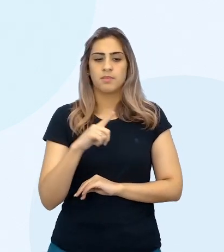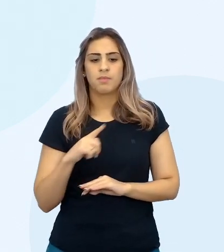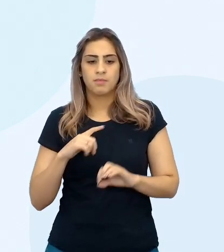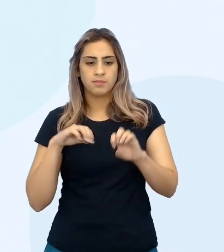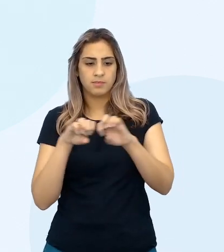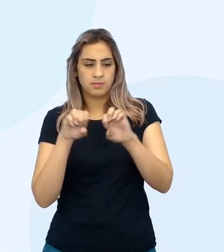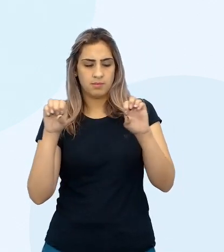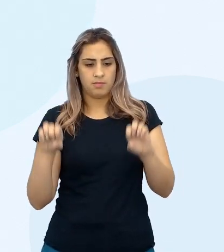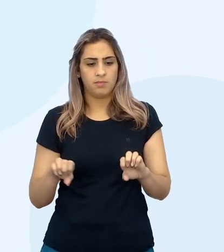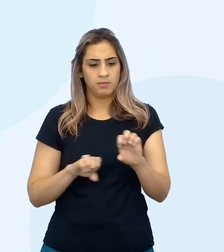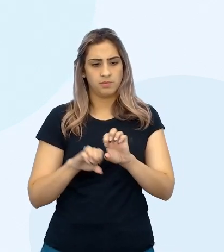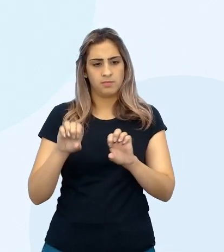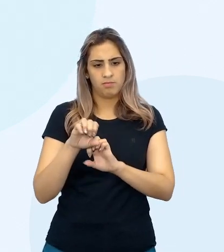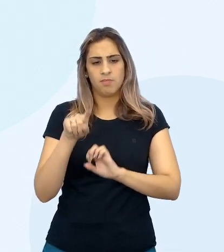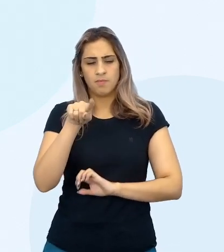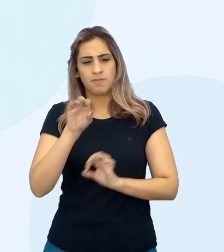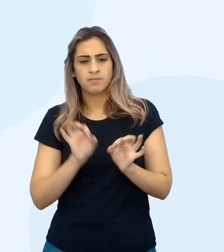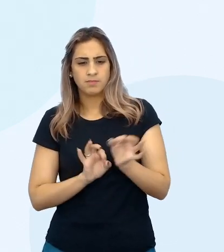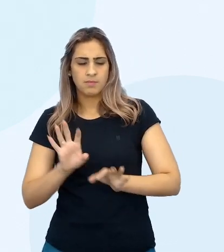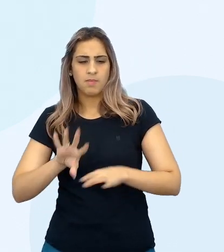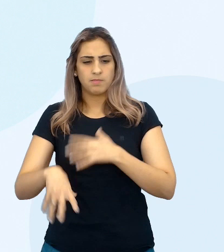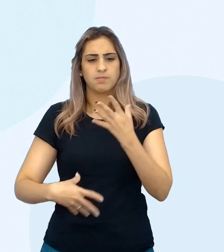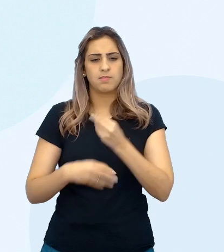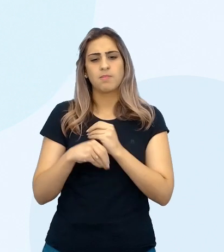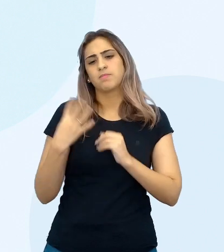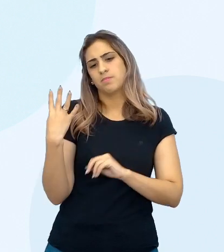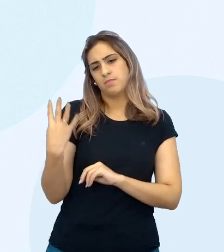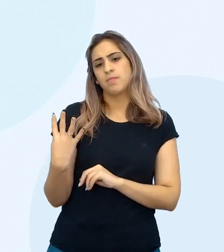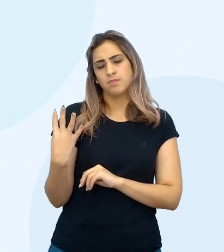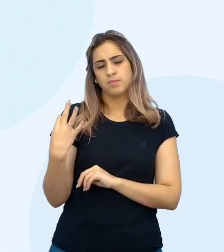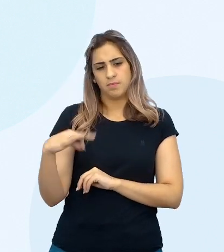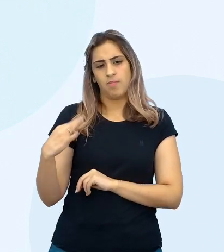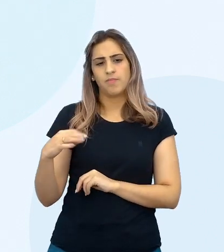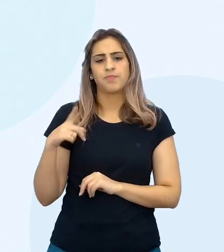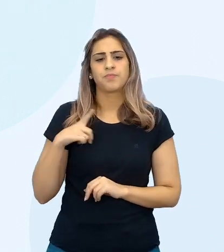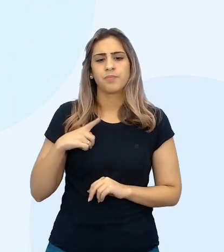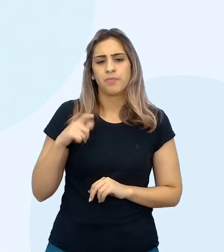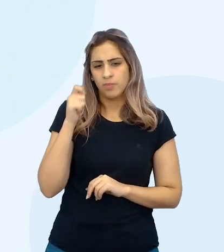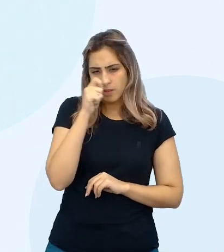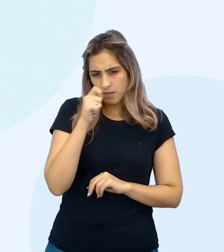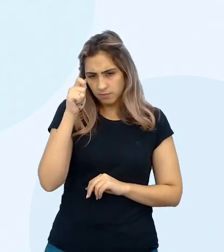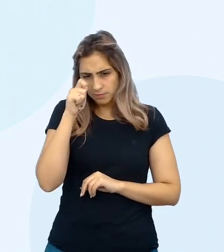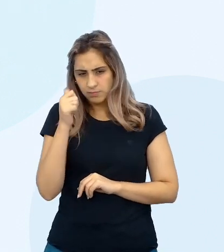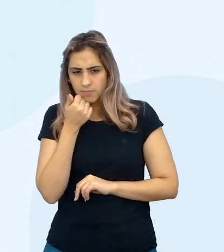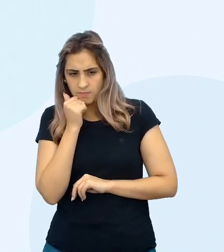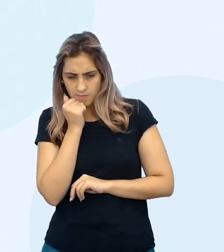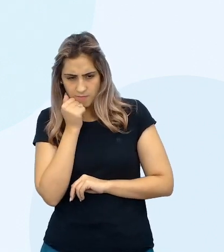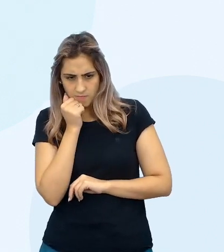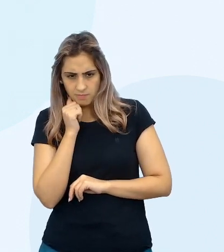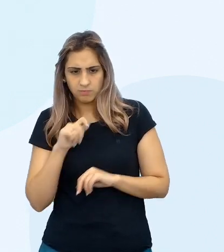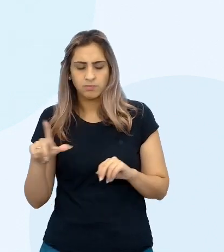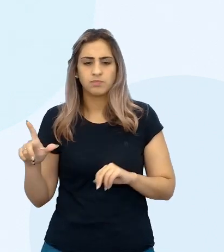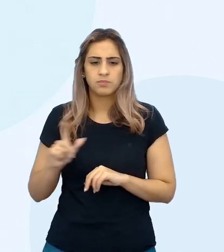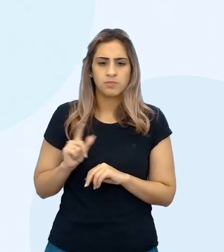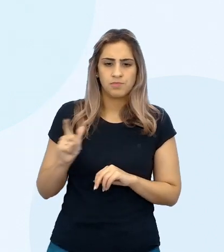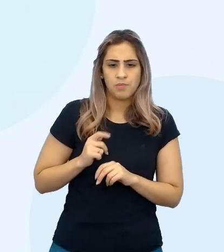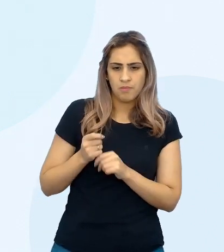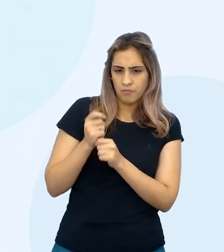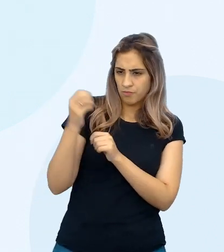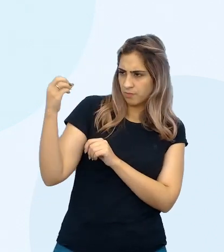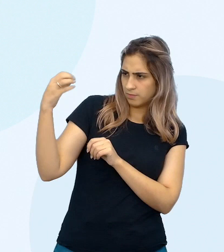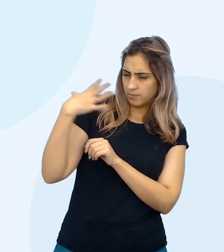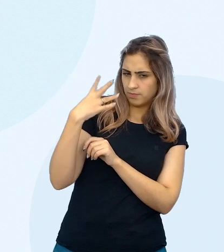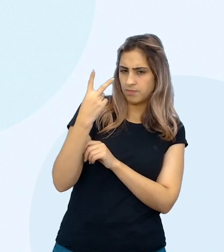eixos estruturantes. Então, este componente, ele tem os 4 eixos, tá, Osmar? Ok. Então, tem a lupinha, investigação científica, tem a lampadinha de